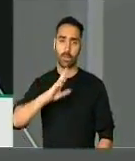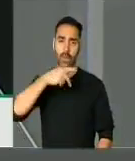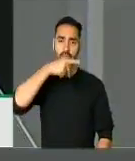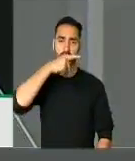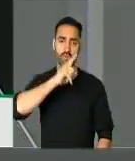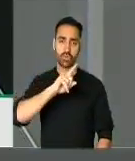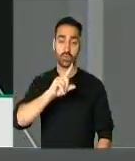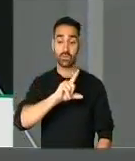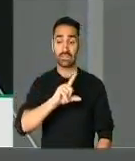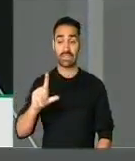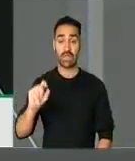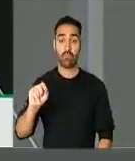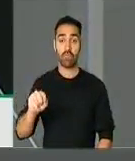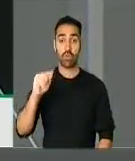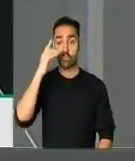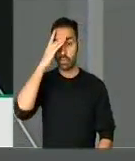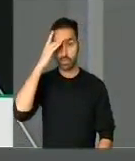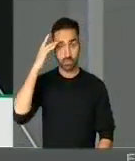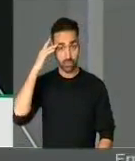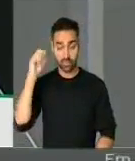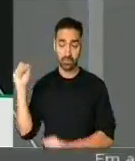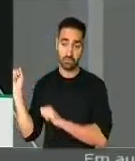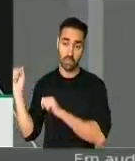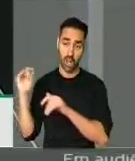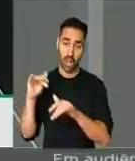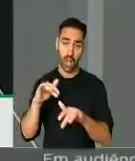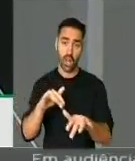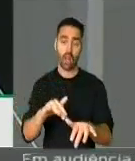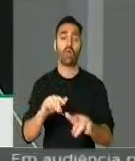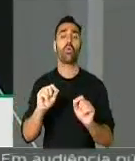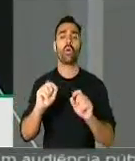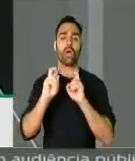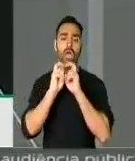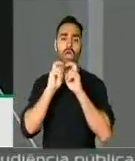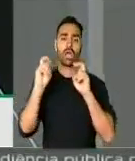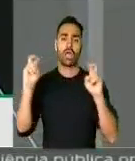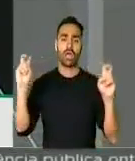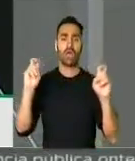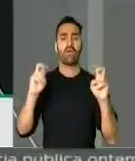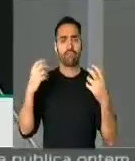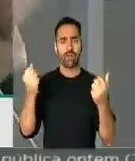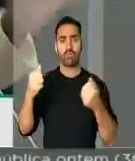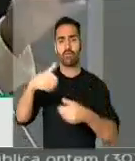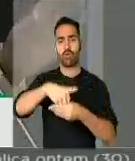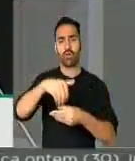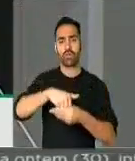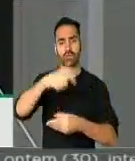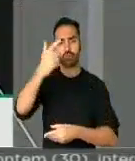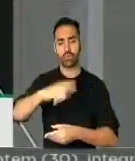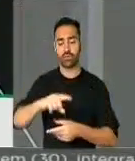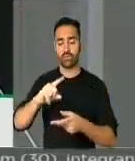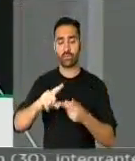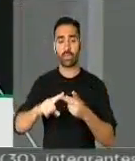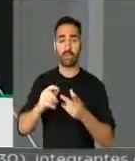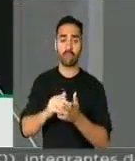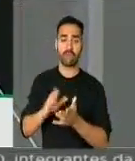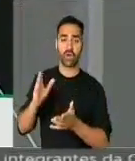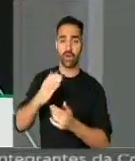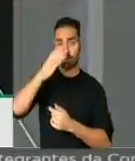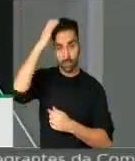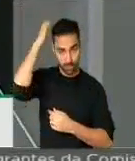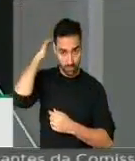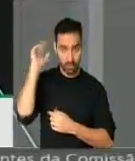de 100 mil pessoas foram às ruas para dizer direta já e fora Temer. E essas pessoas que lá estavam